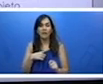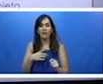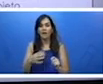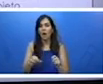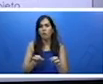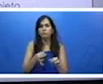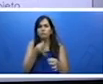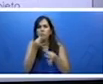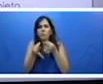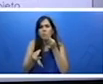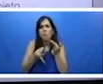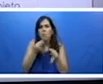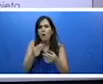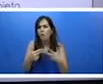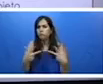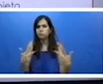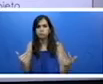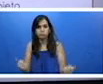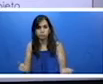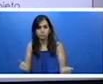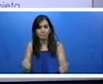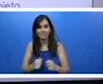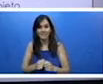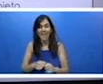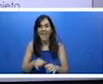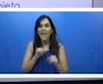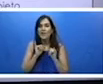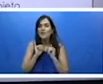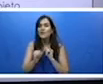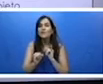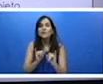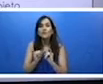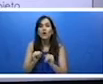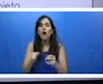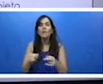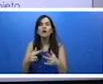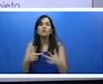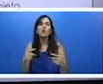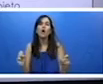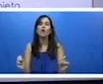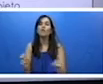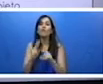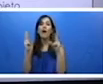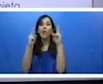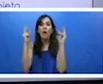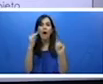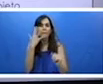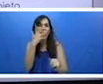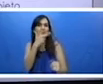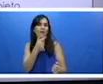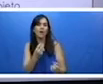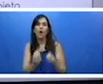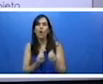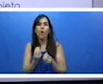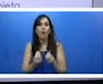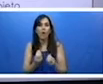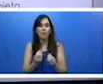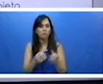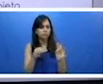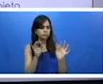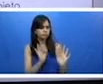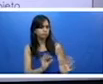Nesse caso, ela sendo uma resenha crítica, ela informa sobre o valor, no caso a beleza, o estilo, a qualidade,